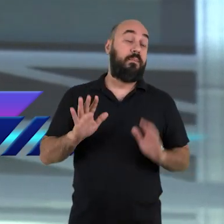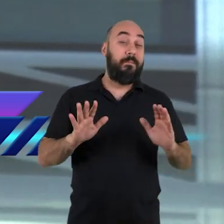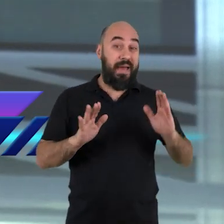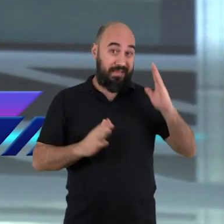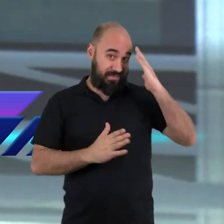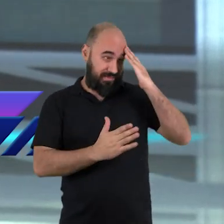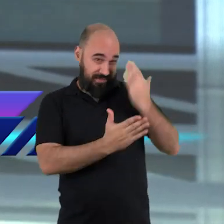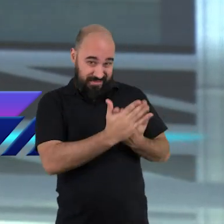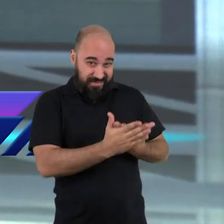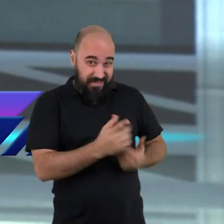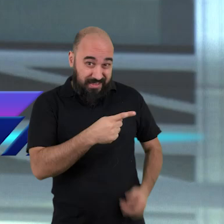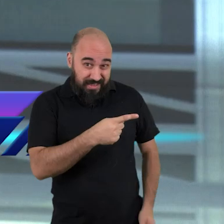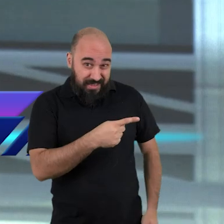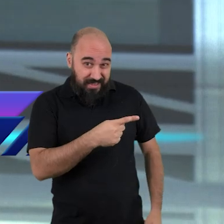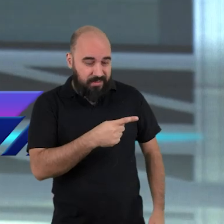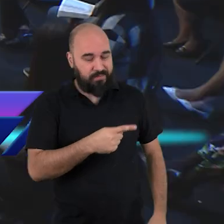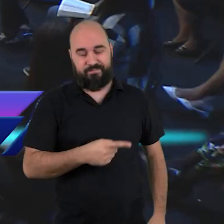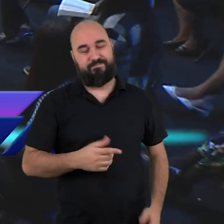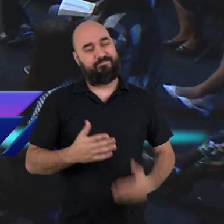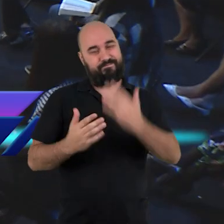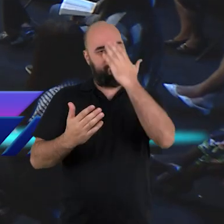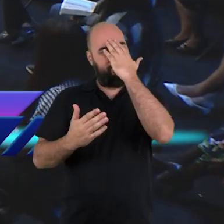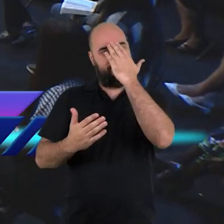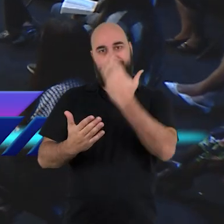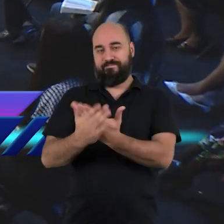Agora, ele crê em Deus?